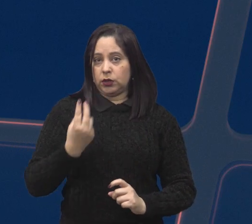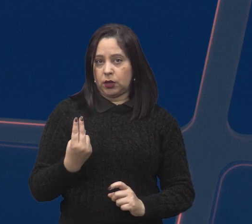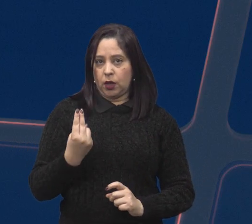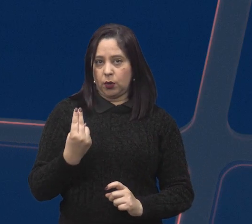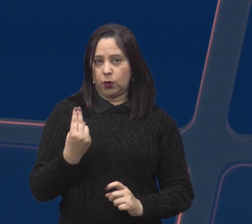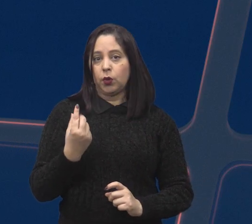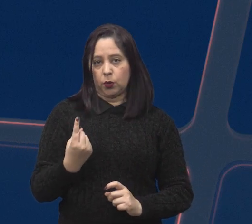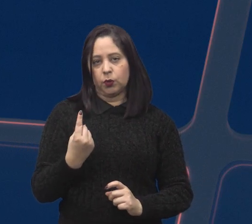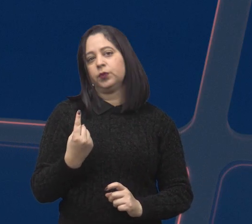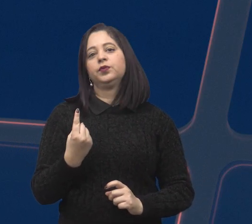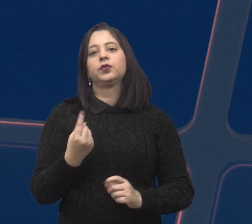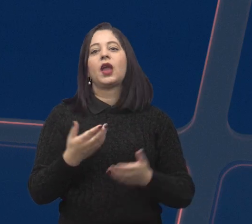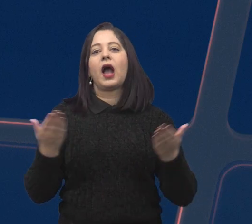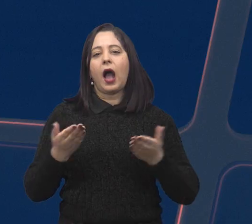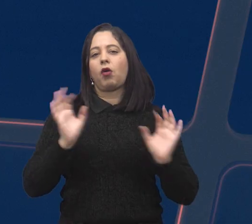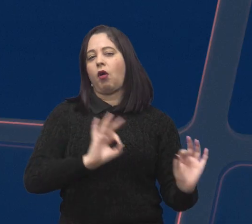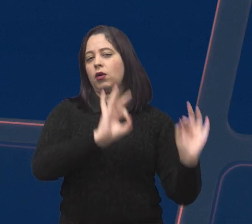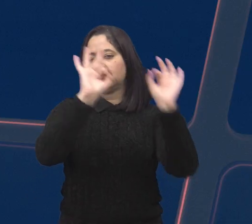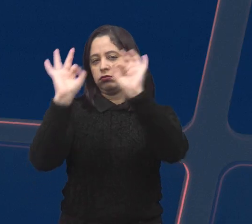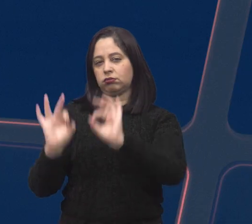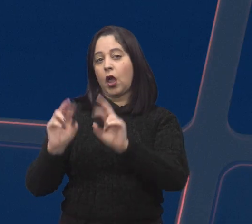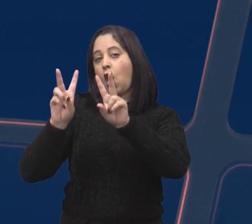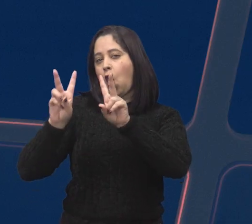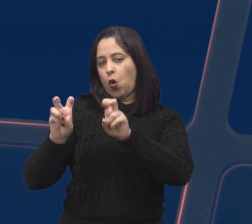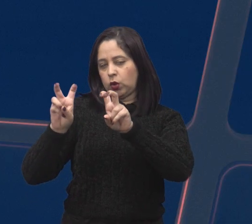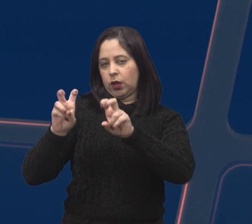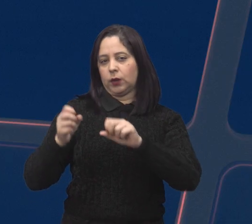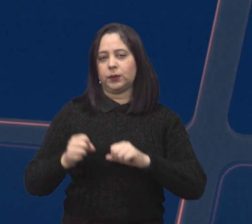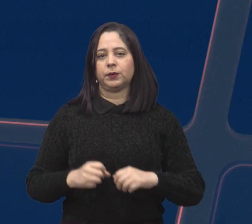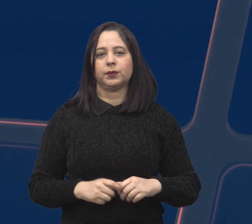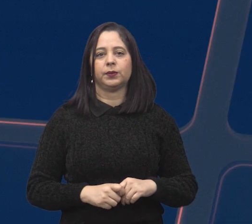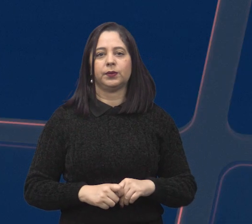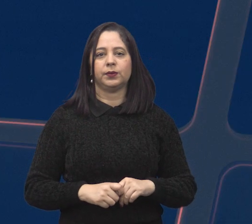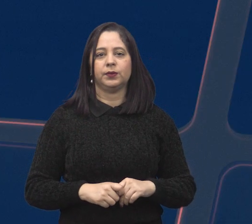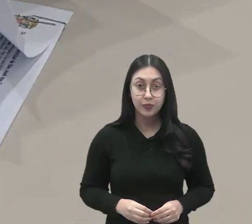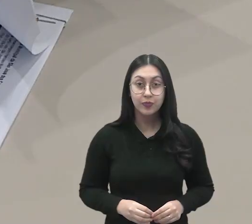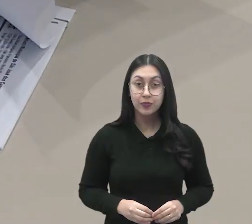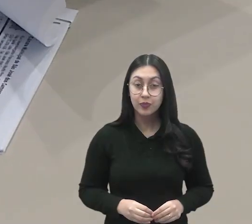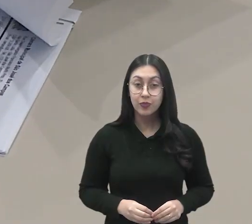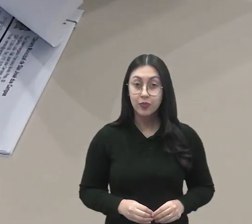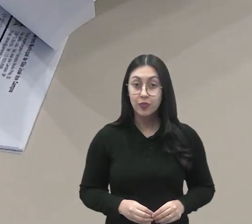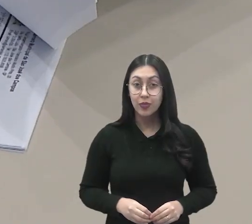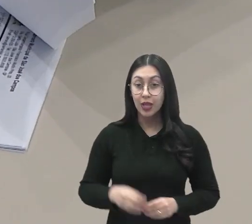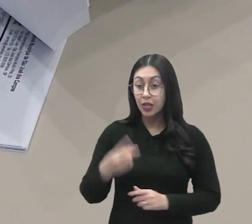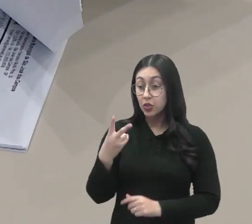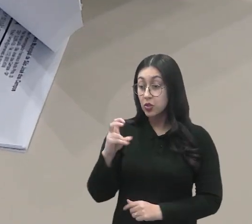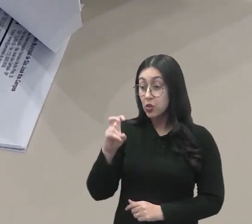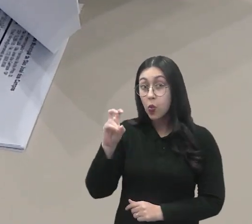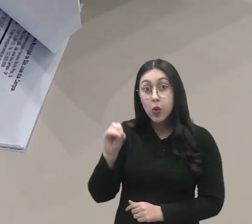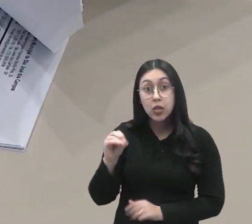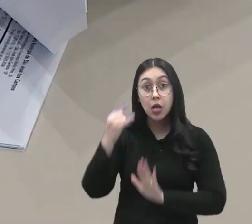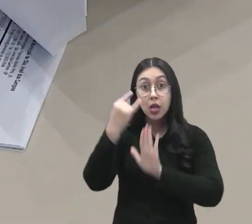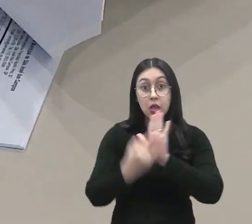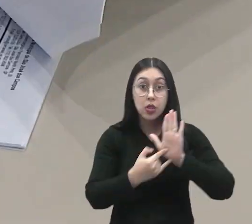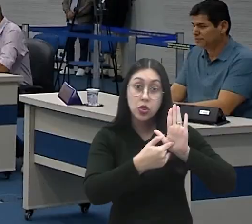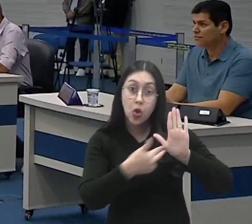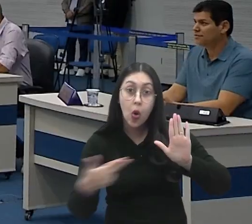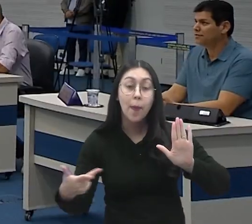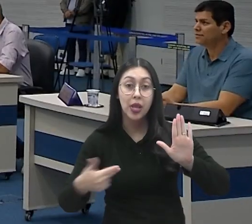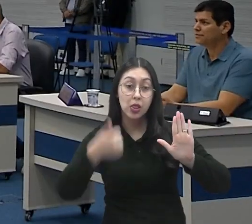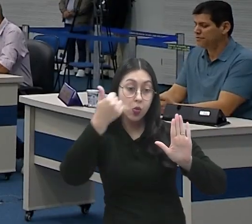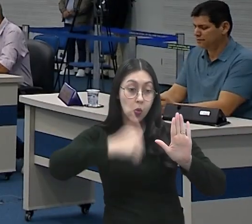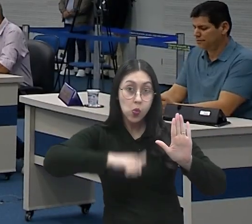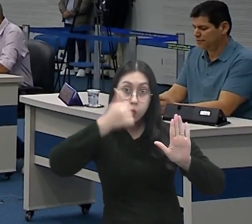sessão do ano. Você acompanha agora os assuntos tratados em plenário. Mais de 250 documentos